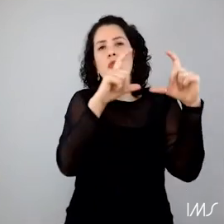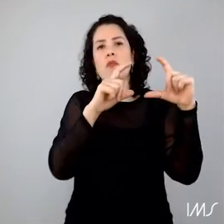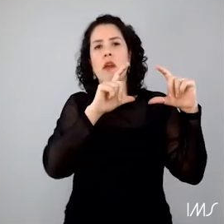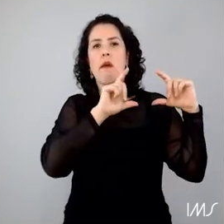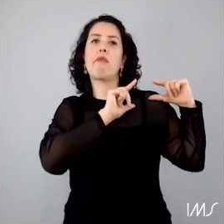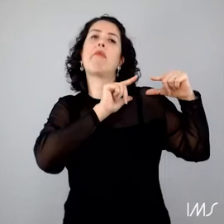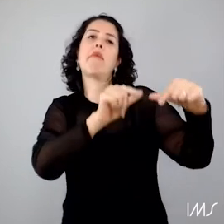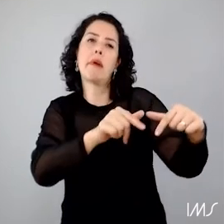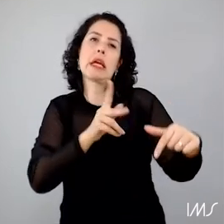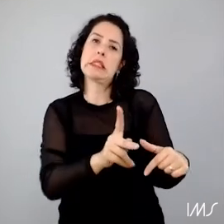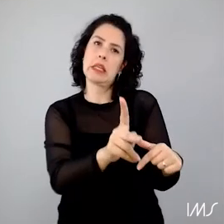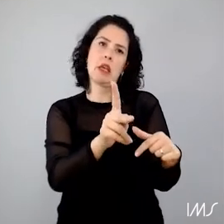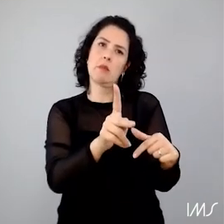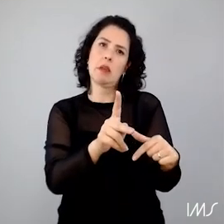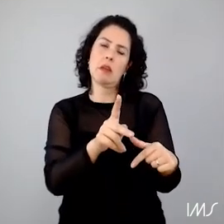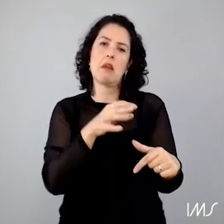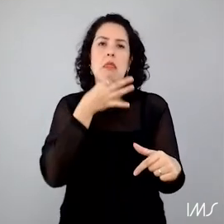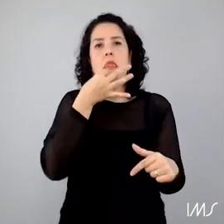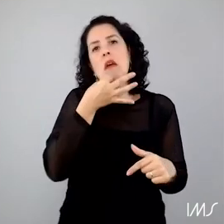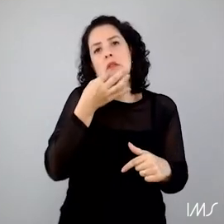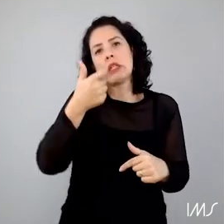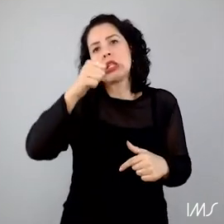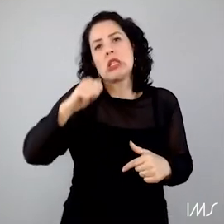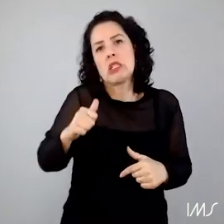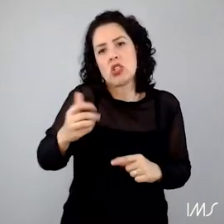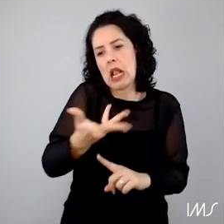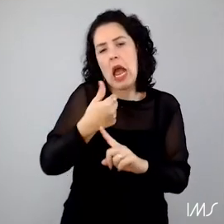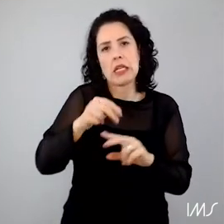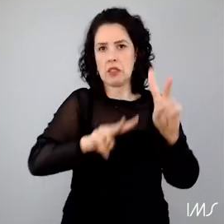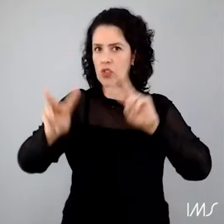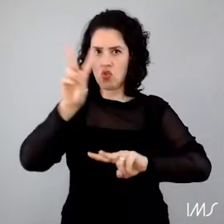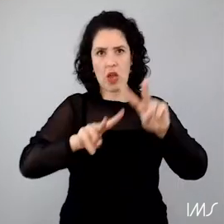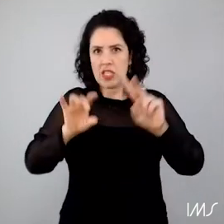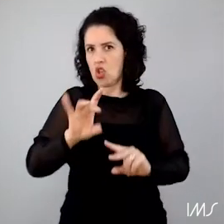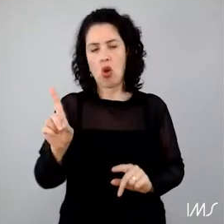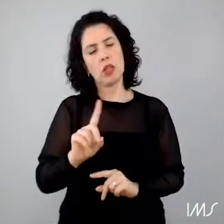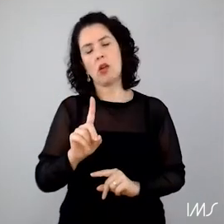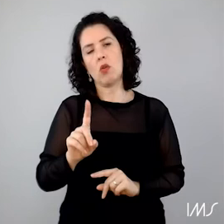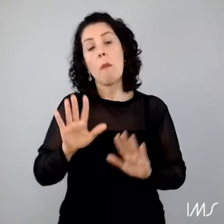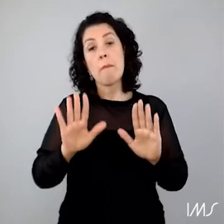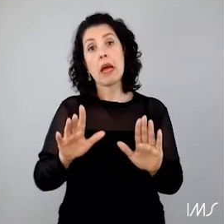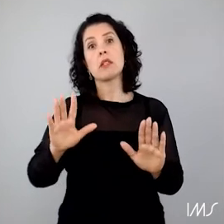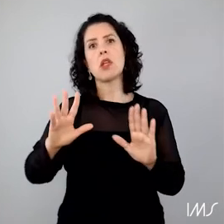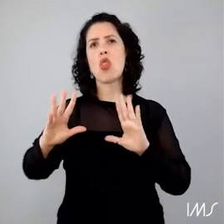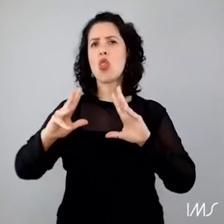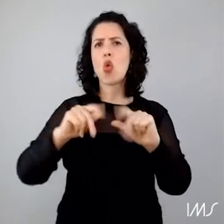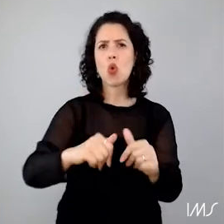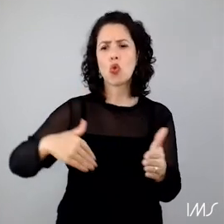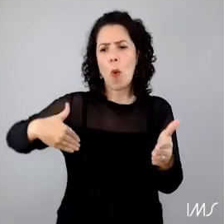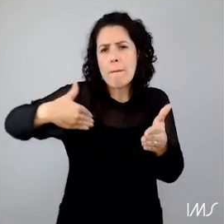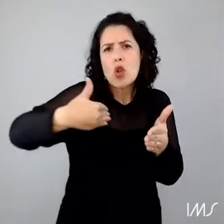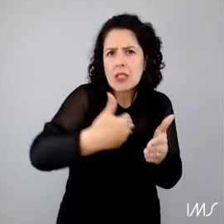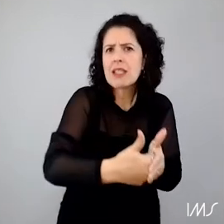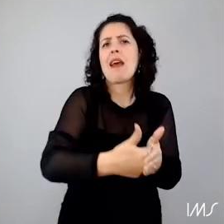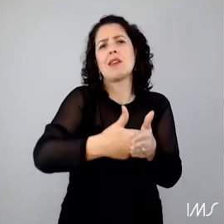eu acho que se insere, né, todo esse processo nos últimos 60, 70 anos de reflexão sobre o meio,